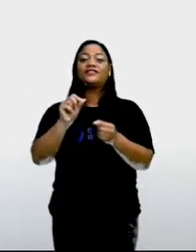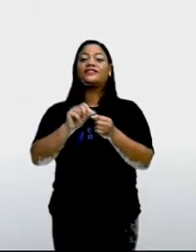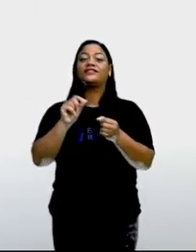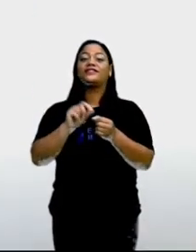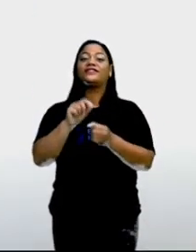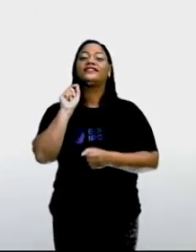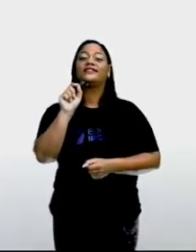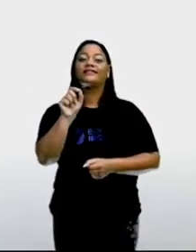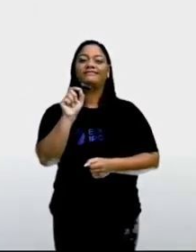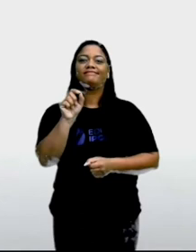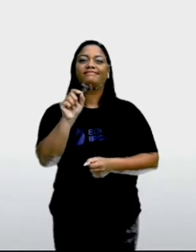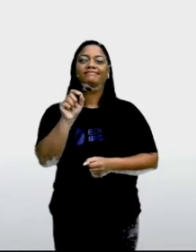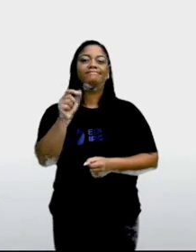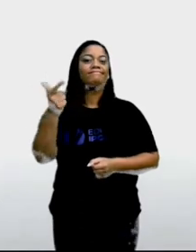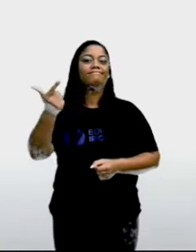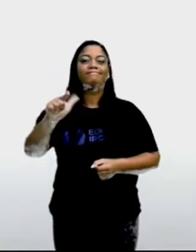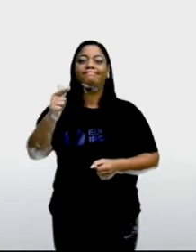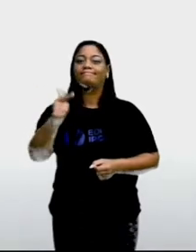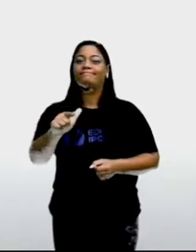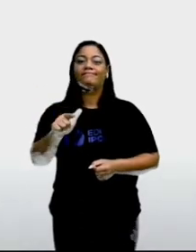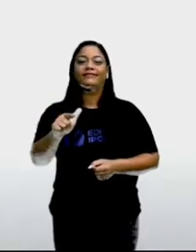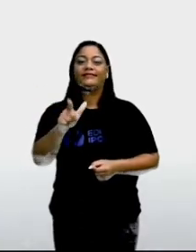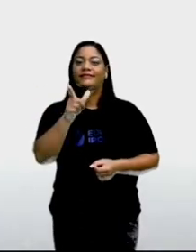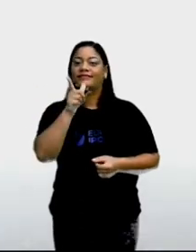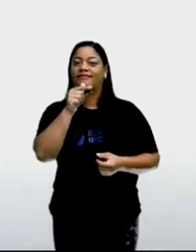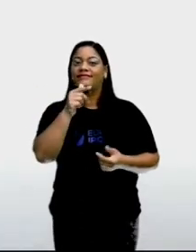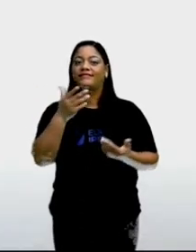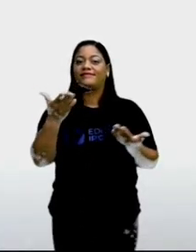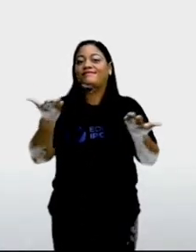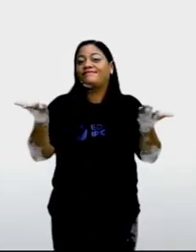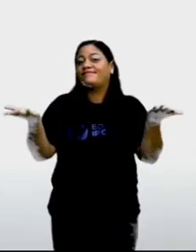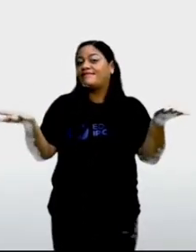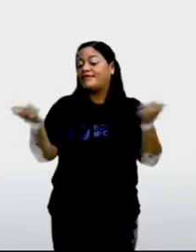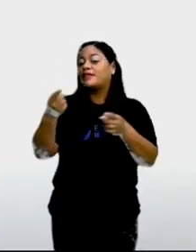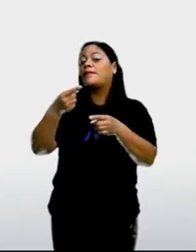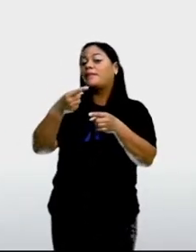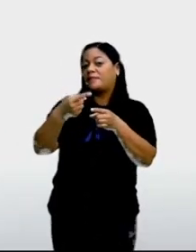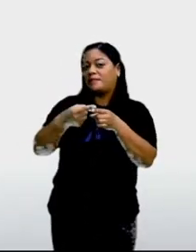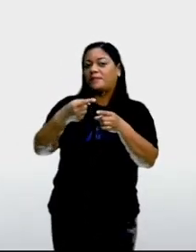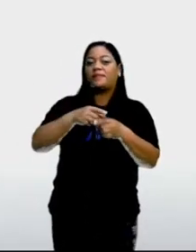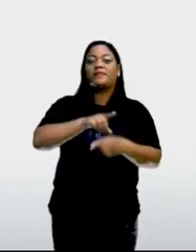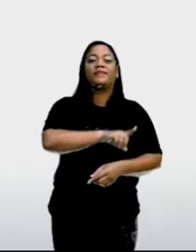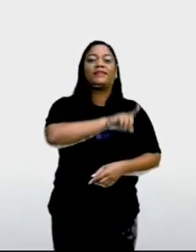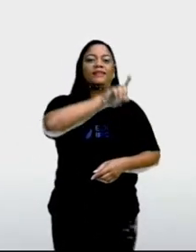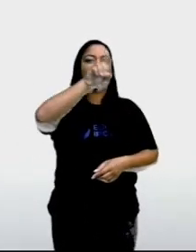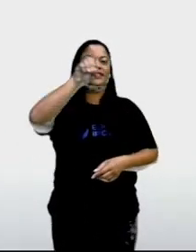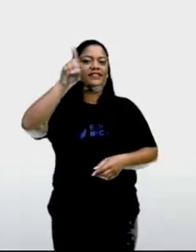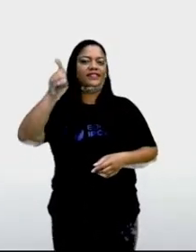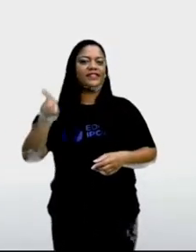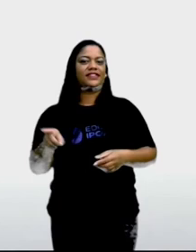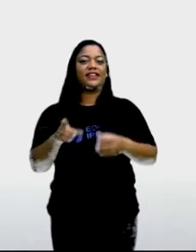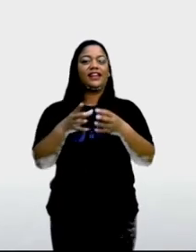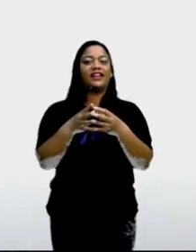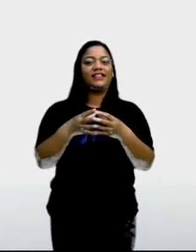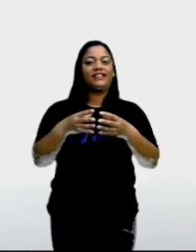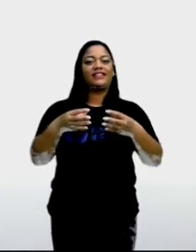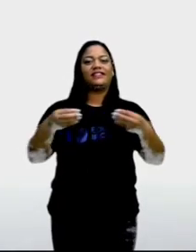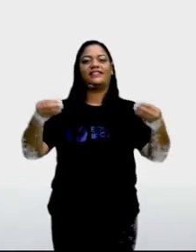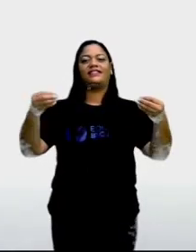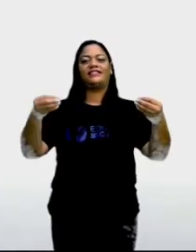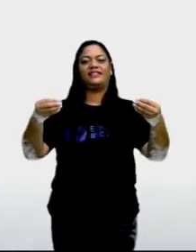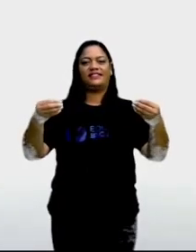Então o que a gente vai fazer se não tem água? Porque senão um dia a